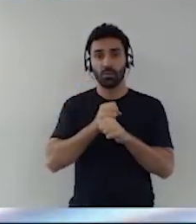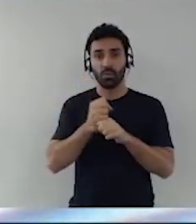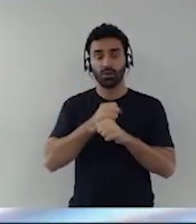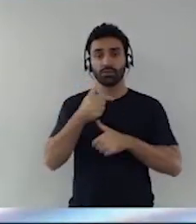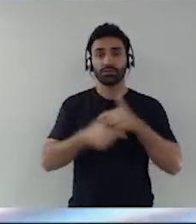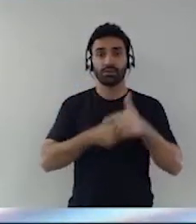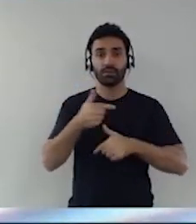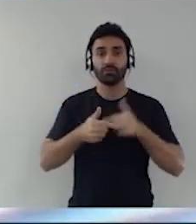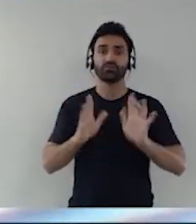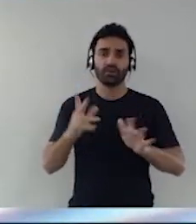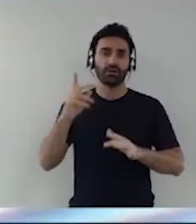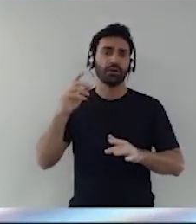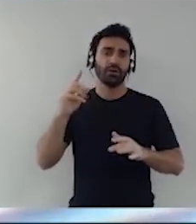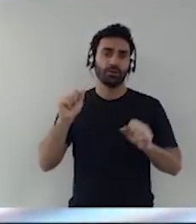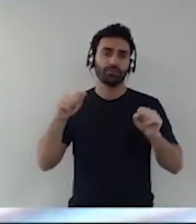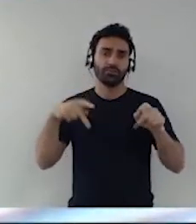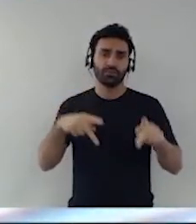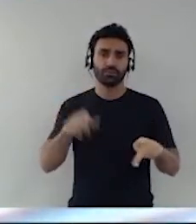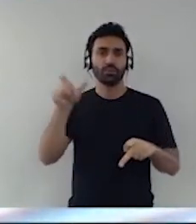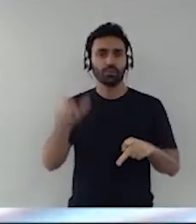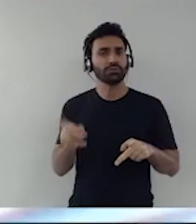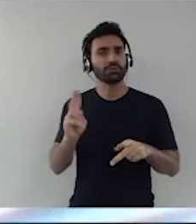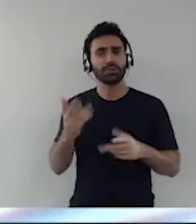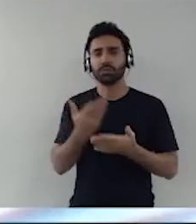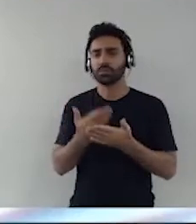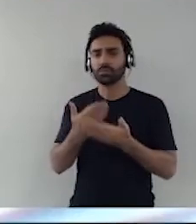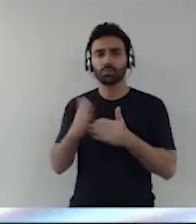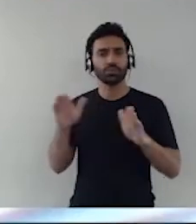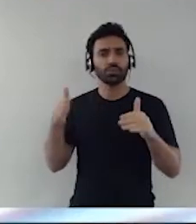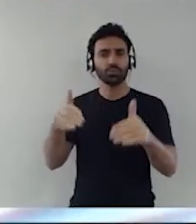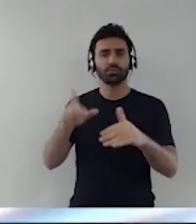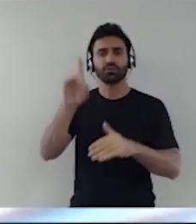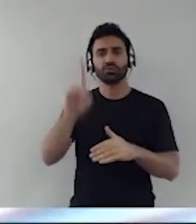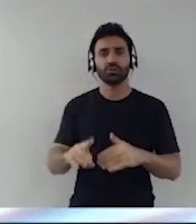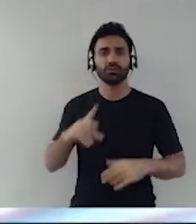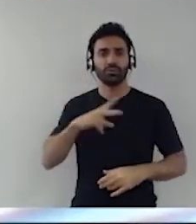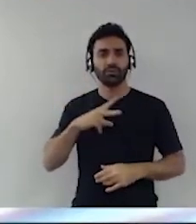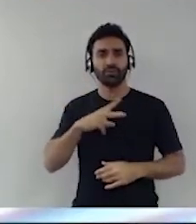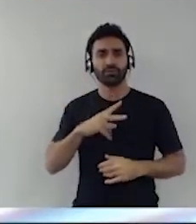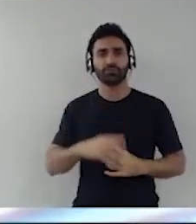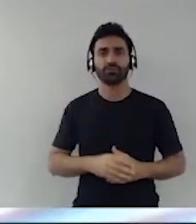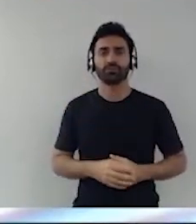desembargador aposentado, um grande estudioso do direito privado,